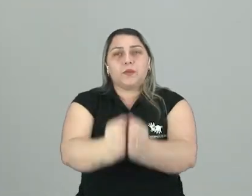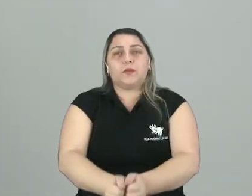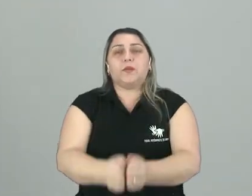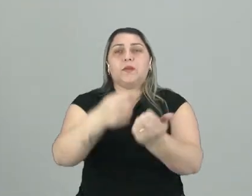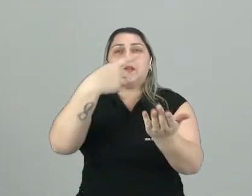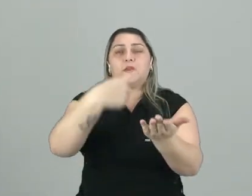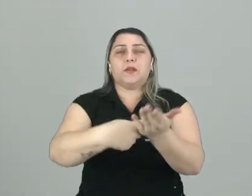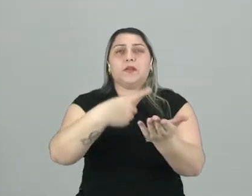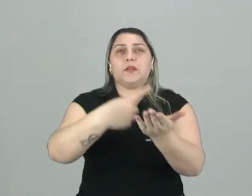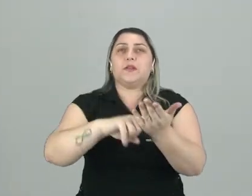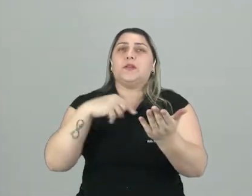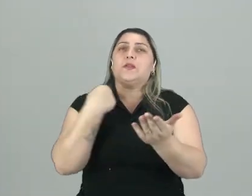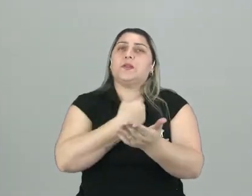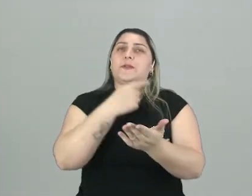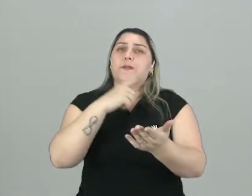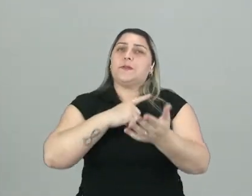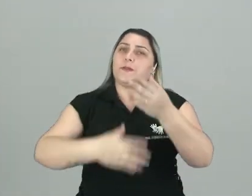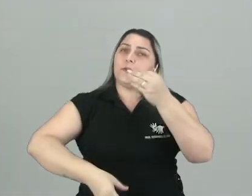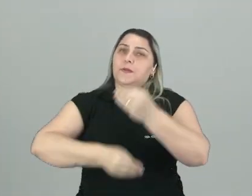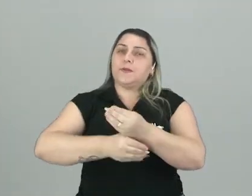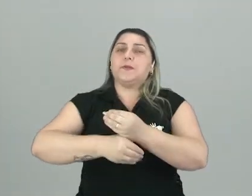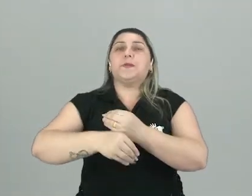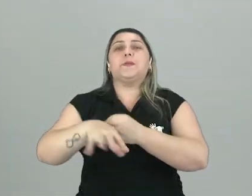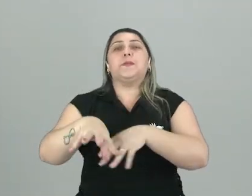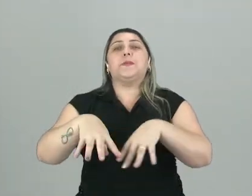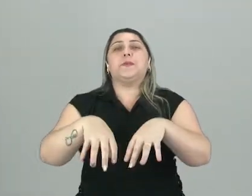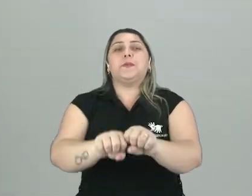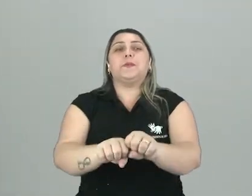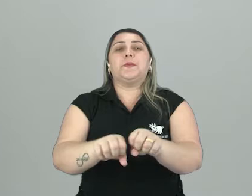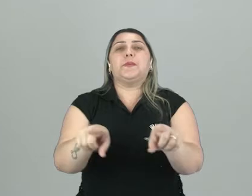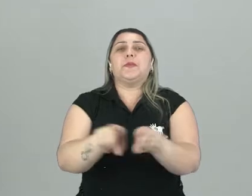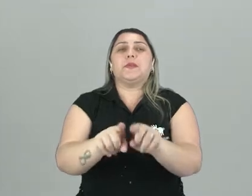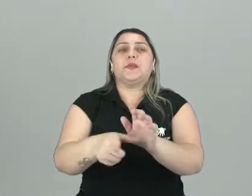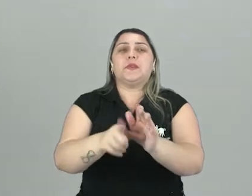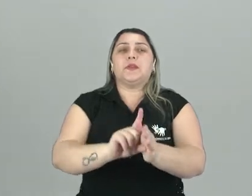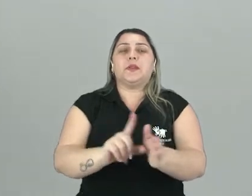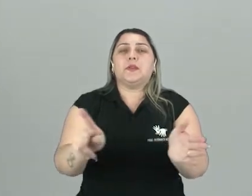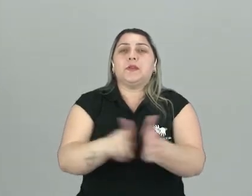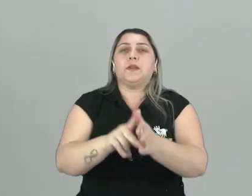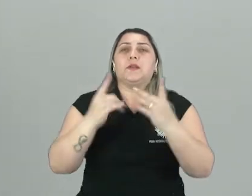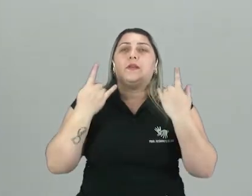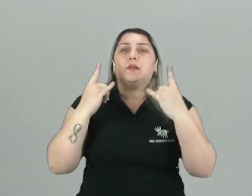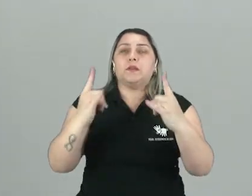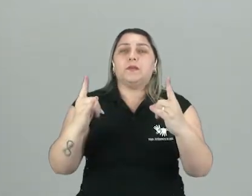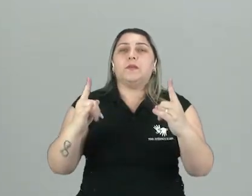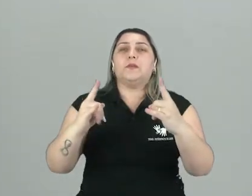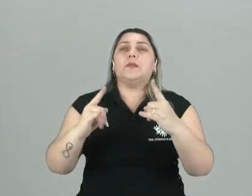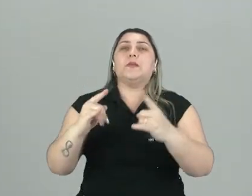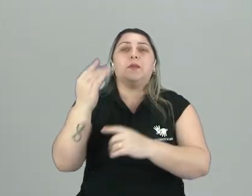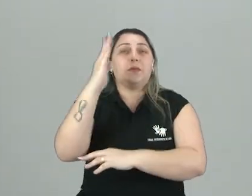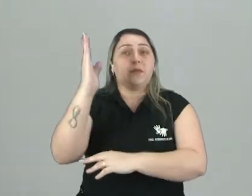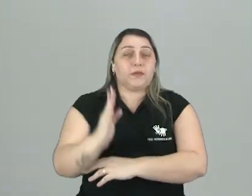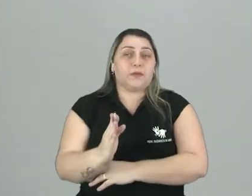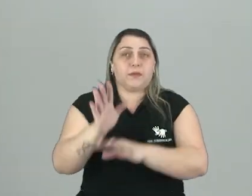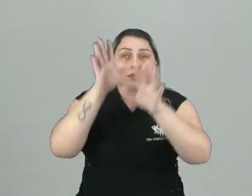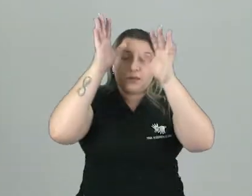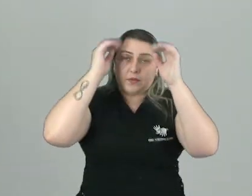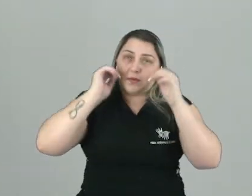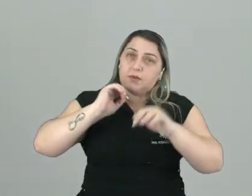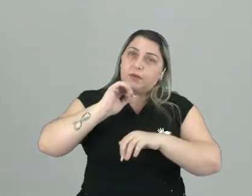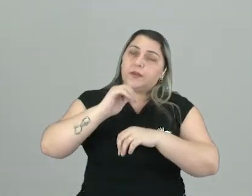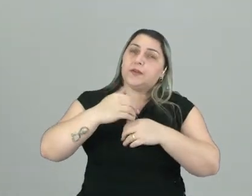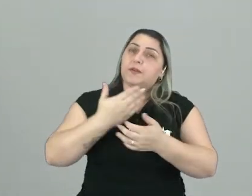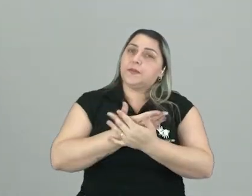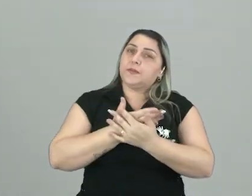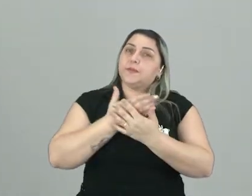de Petrópolis, a gente tem essa anexação do território, que antes era da Bolívia, ao território brasileiro. Então o Acre passa a